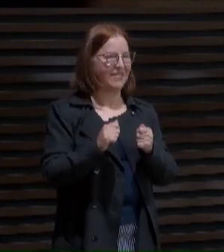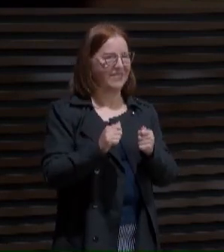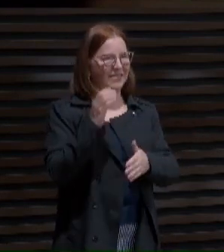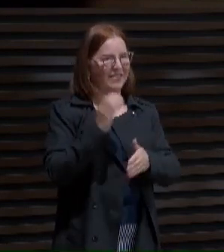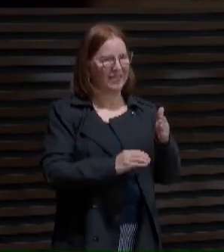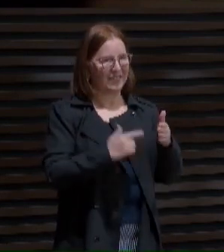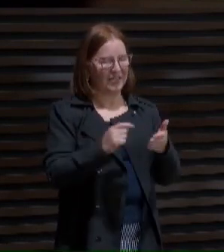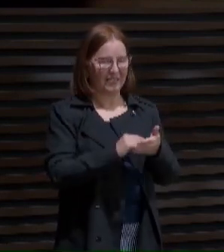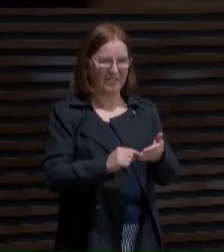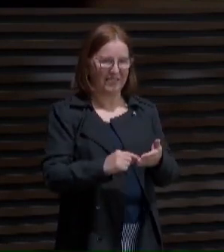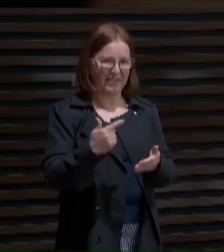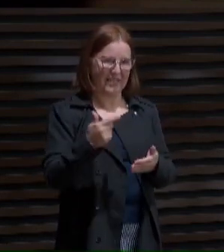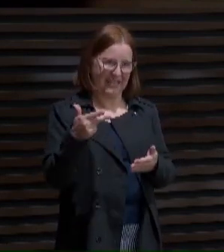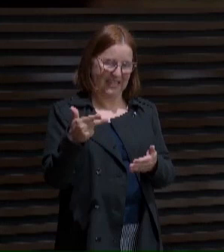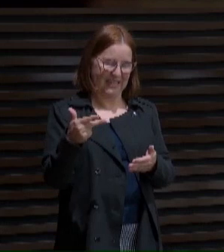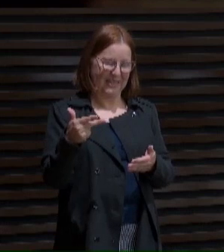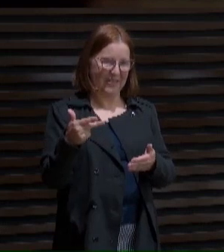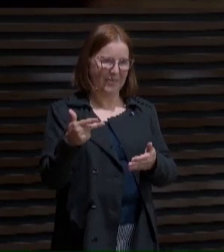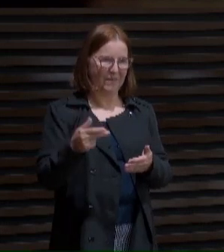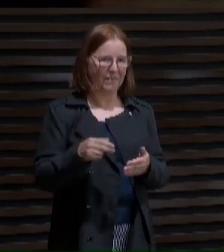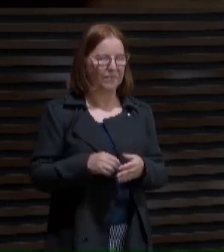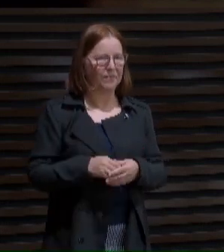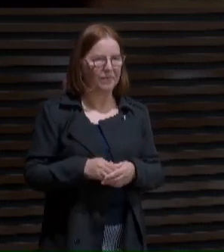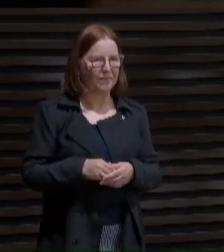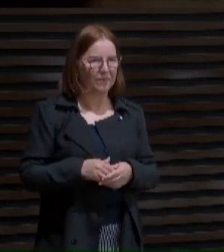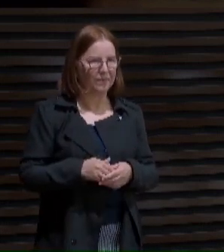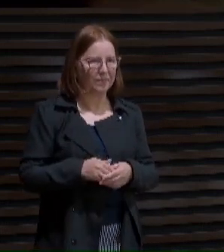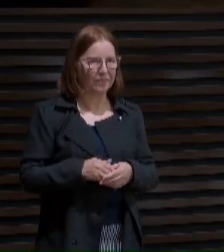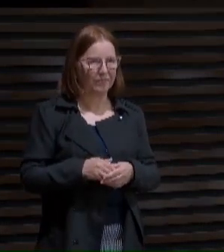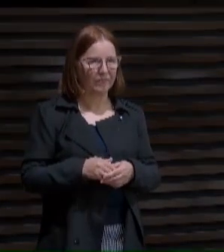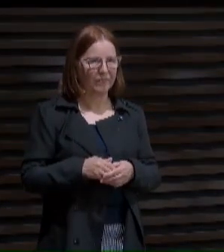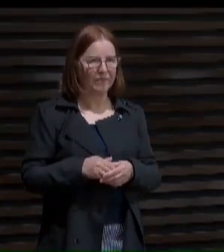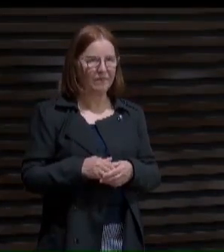versículo 23, na versão NVT, por favor.